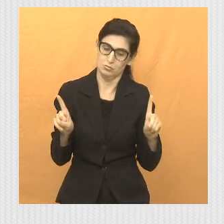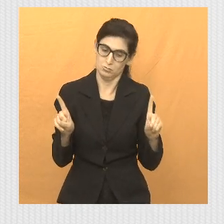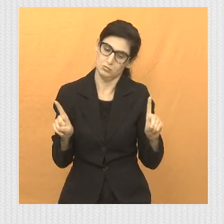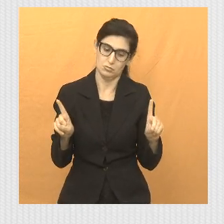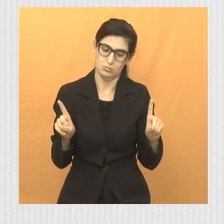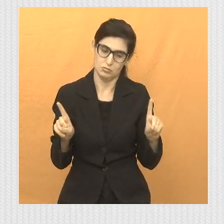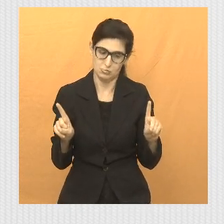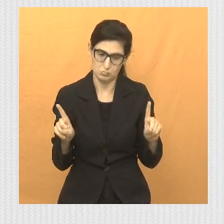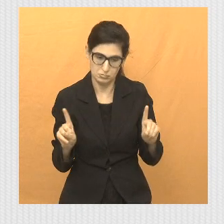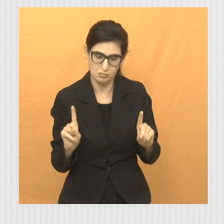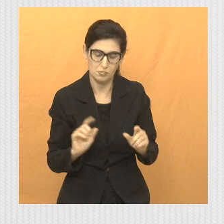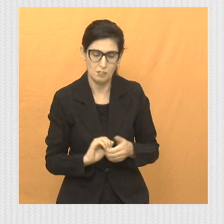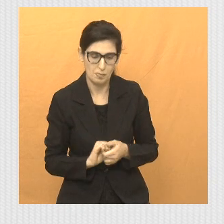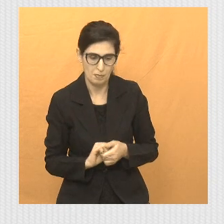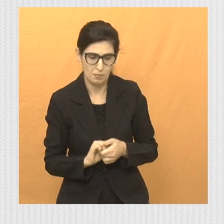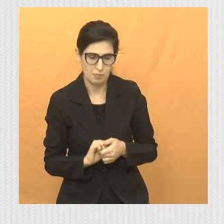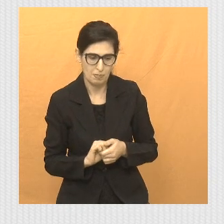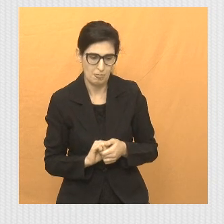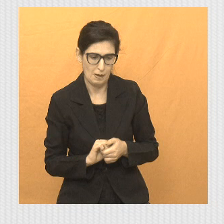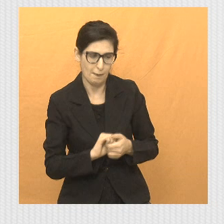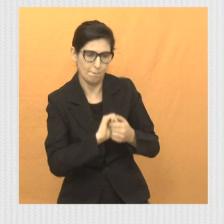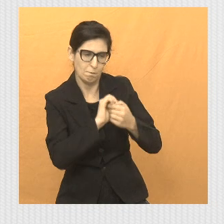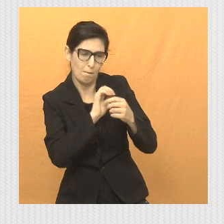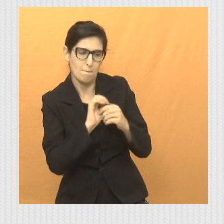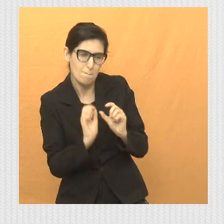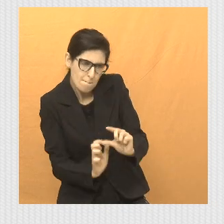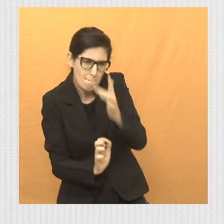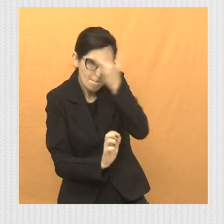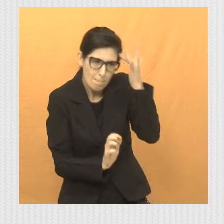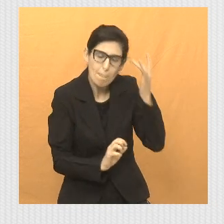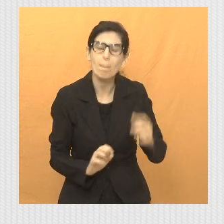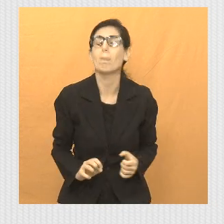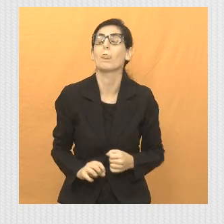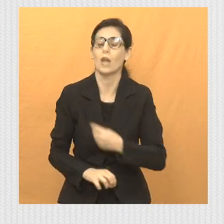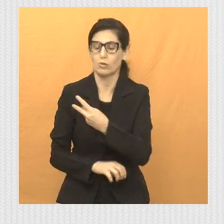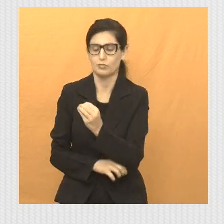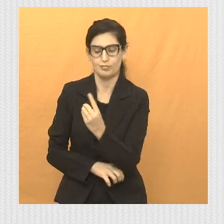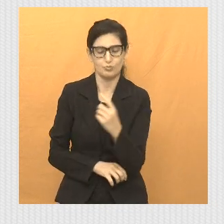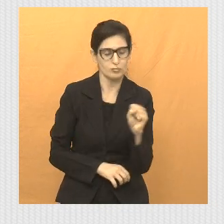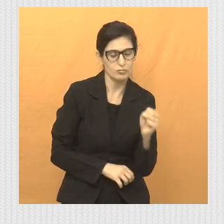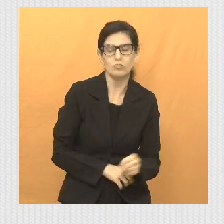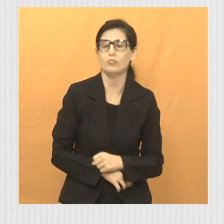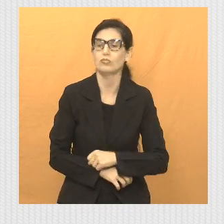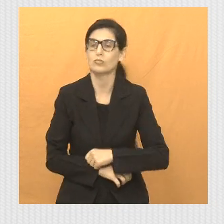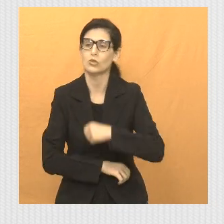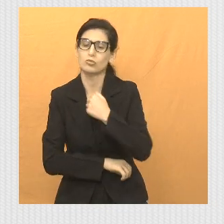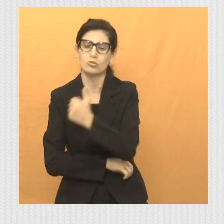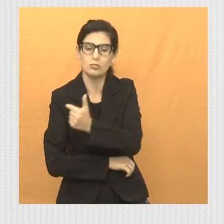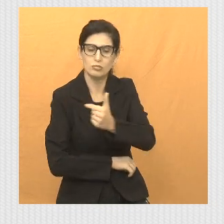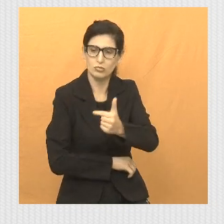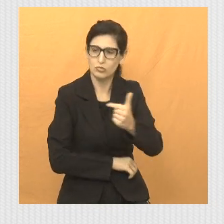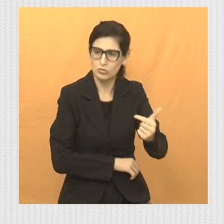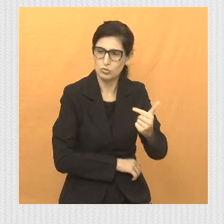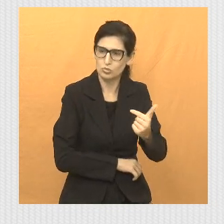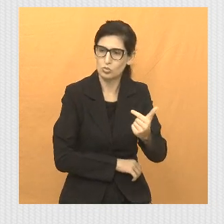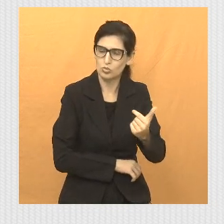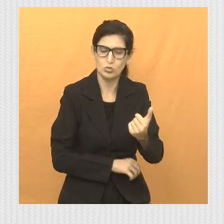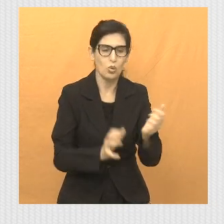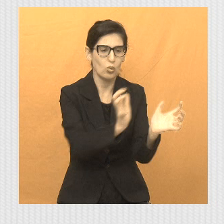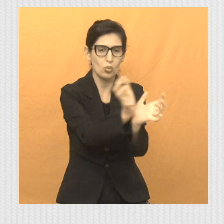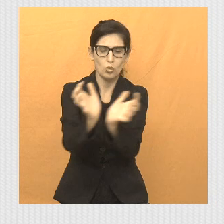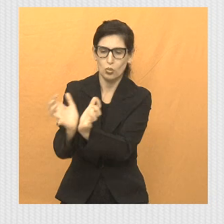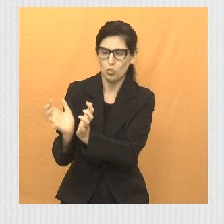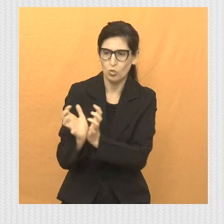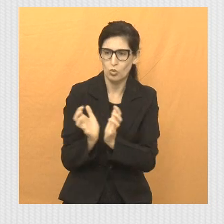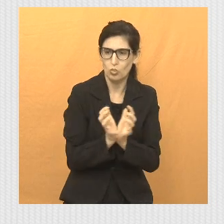mais reduzido e fechamos 2018 com 222 atividades, porque a equipe ainda